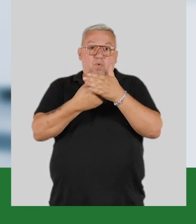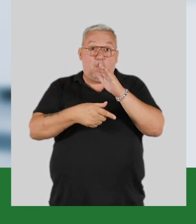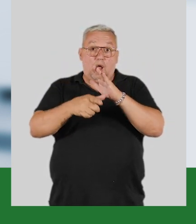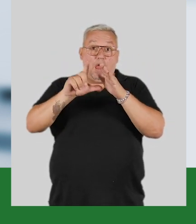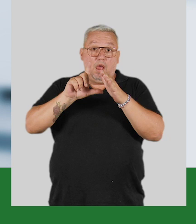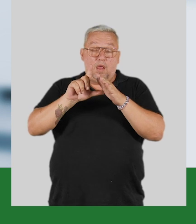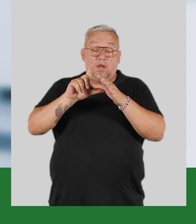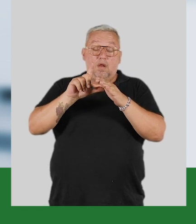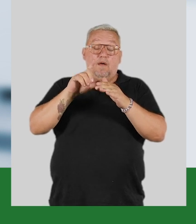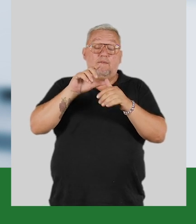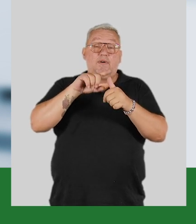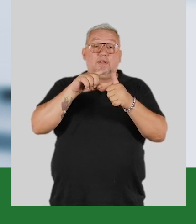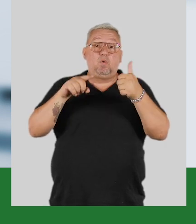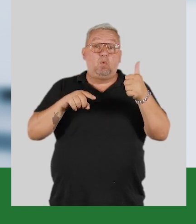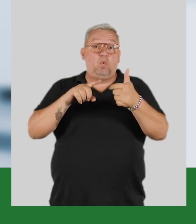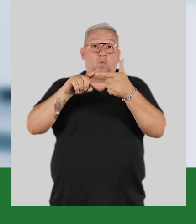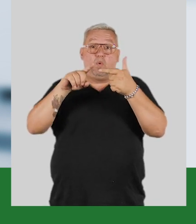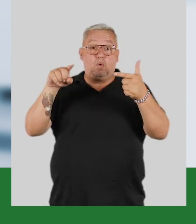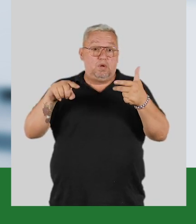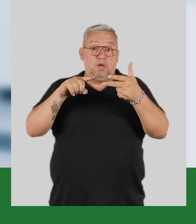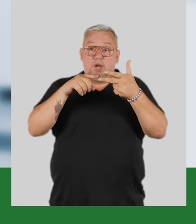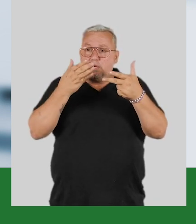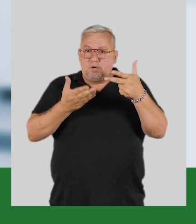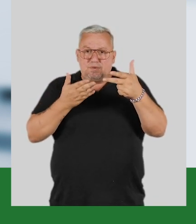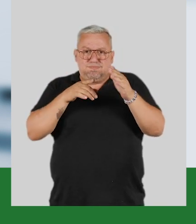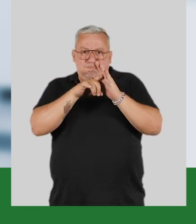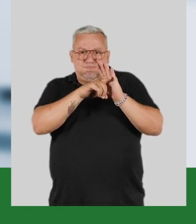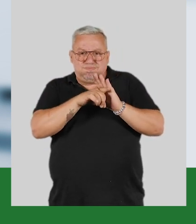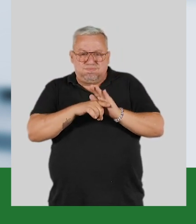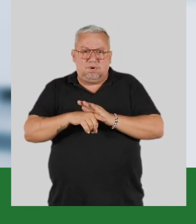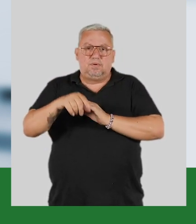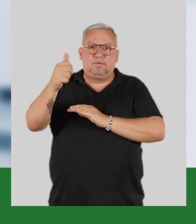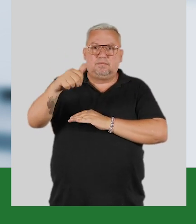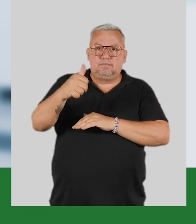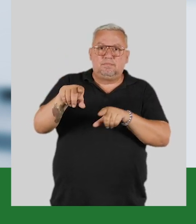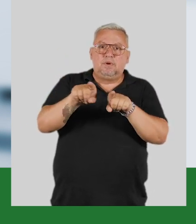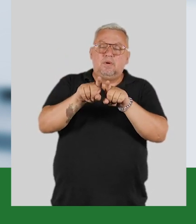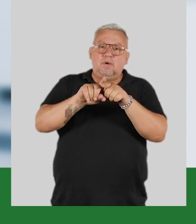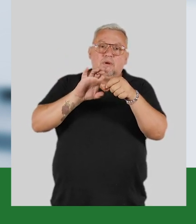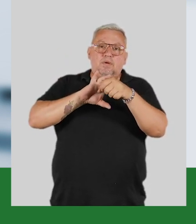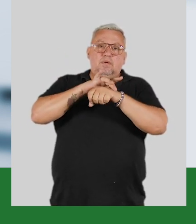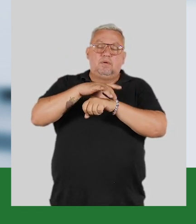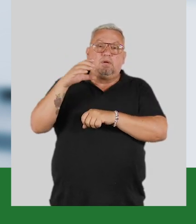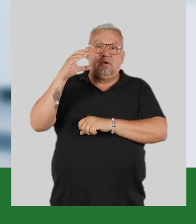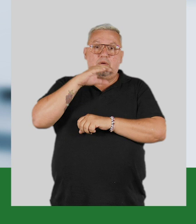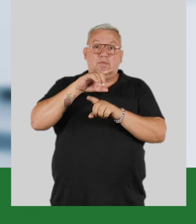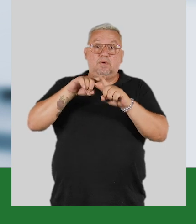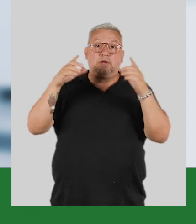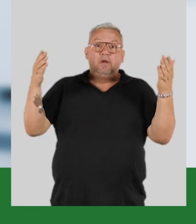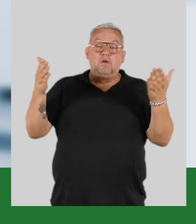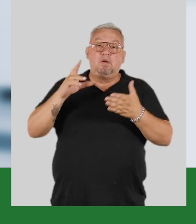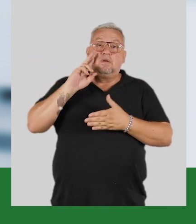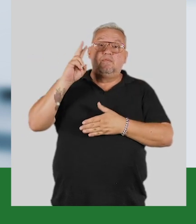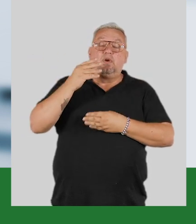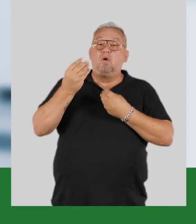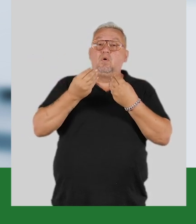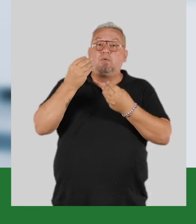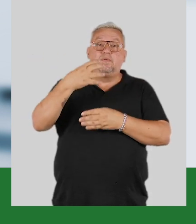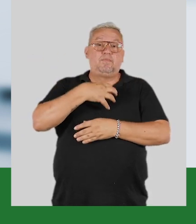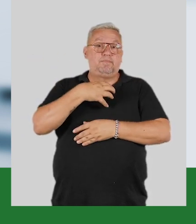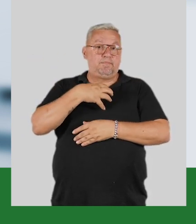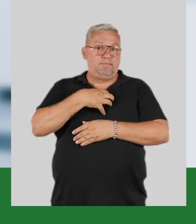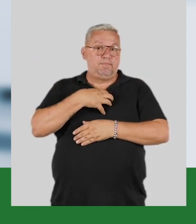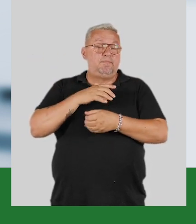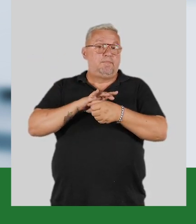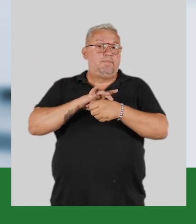pré-clínicos, fase 1, fase 2, fase 3 do ensaio clínico, e foi avaliado eficácia e segurança. Mas agora a gente precisa avaliar como é que vai ser o comportamento